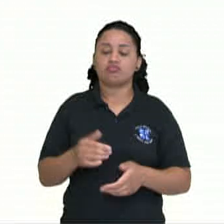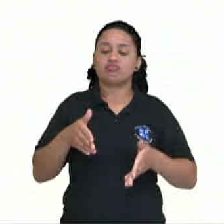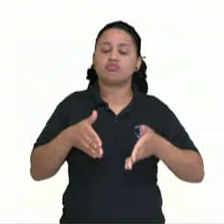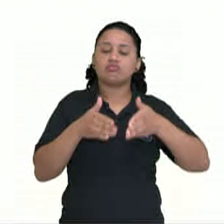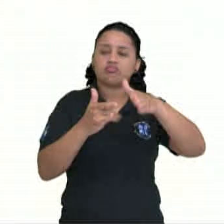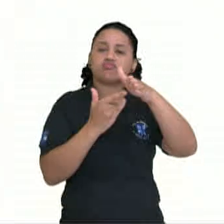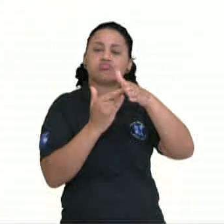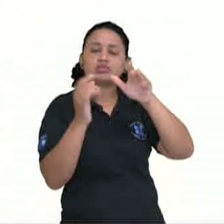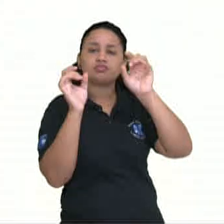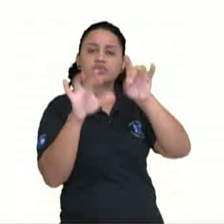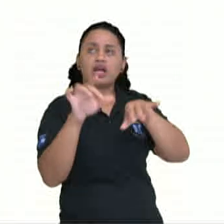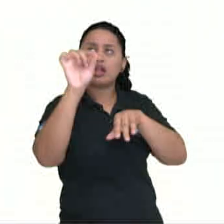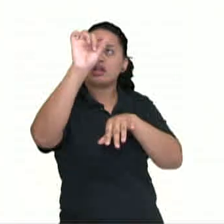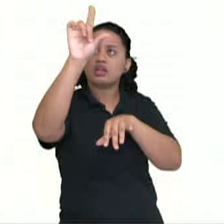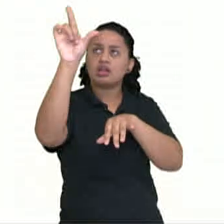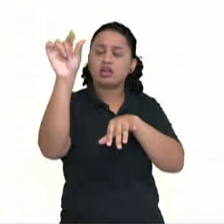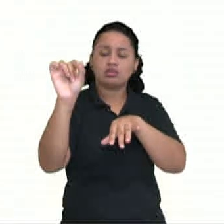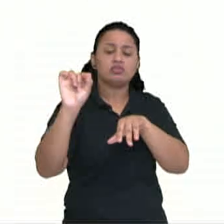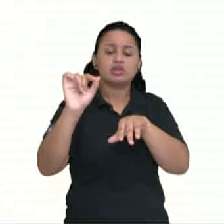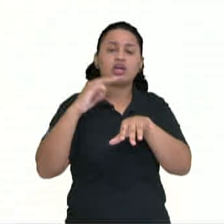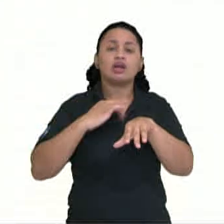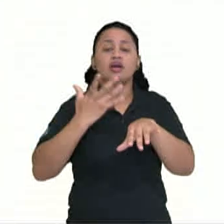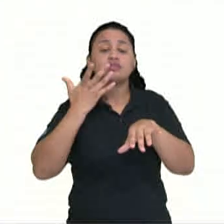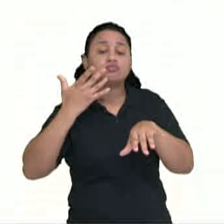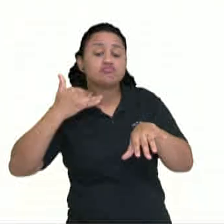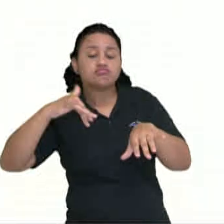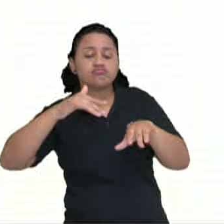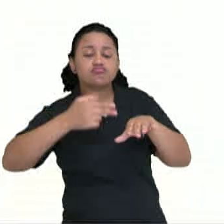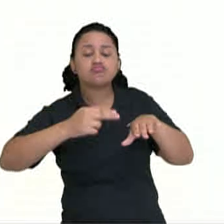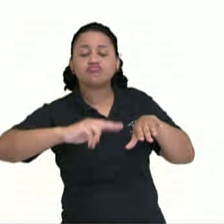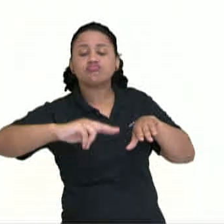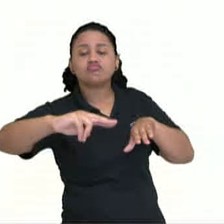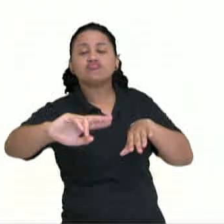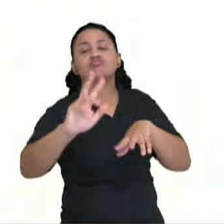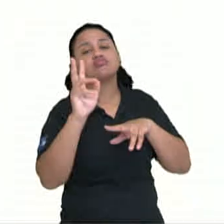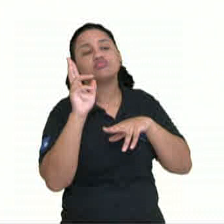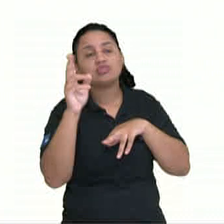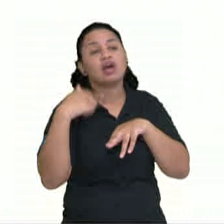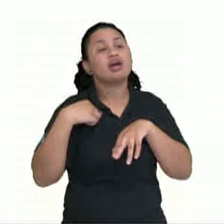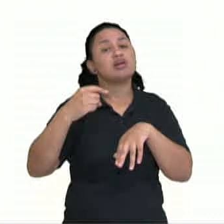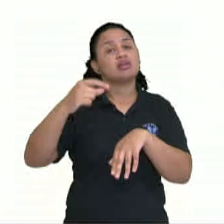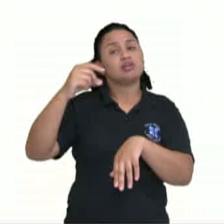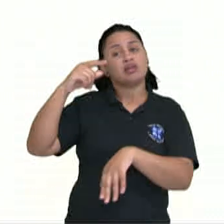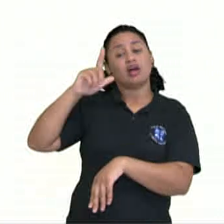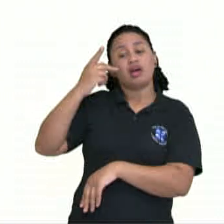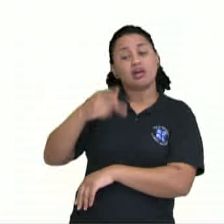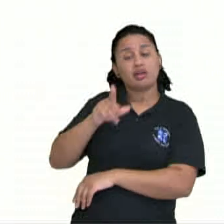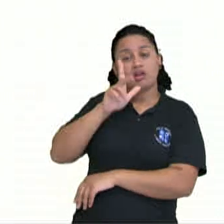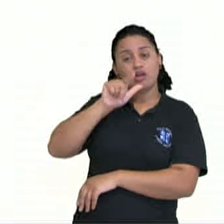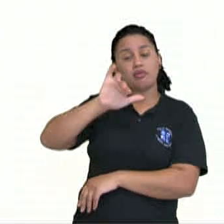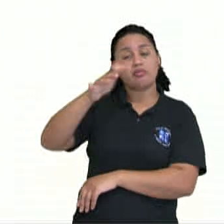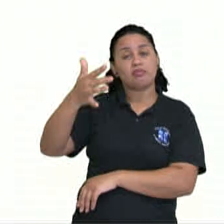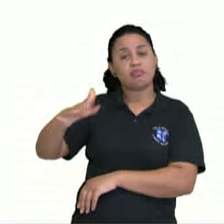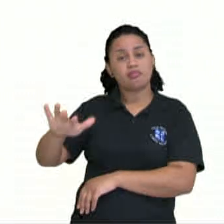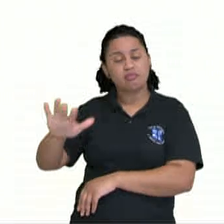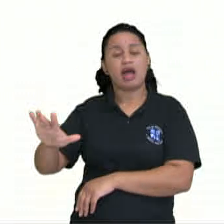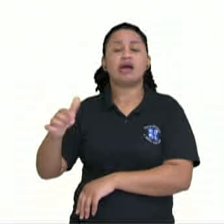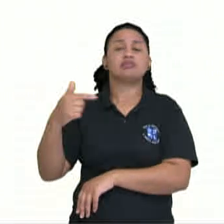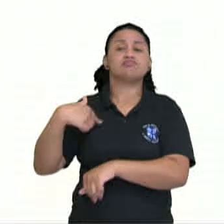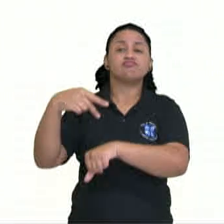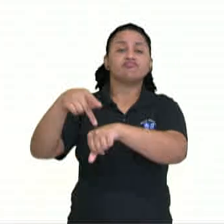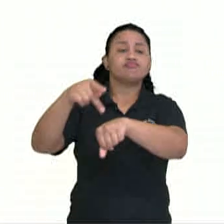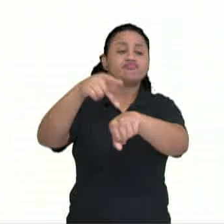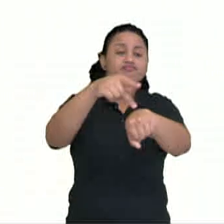abandonado, as crianças dormem. Antigamente, aqui era o mar. Nas grandes e negras